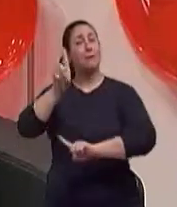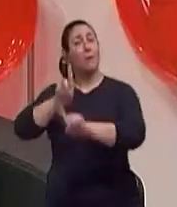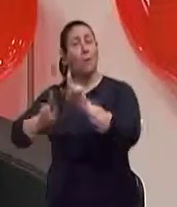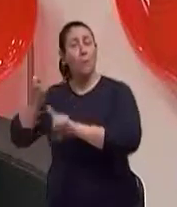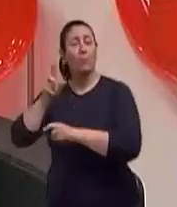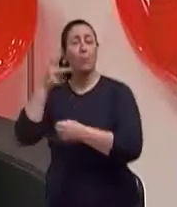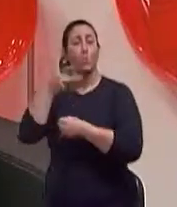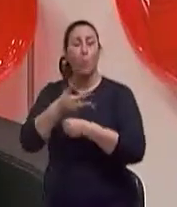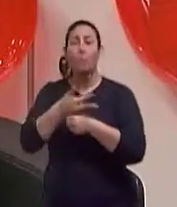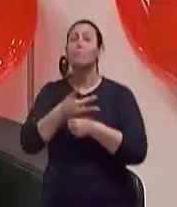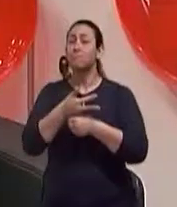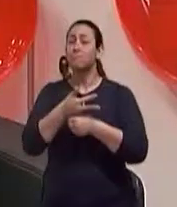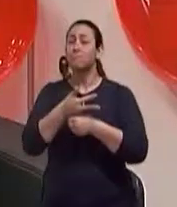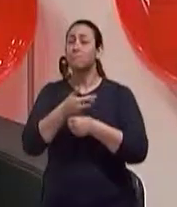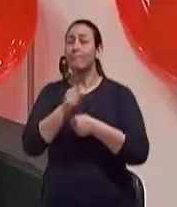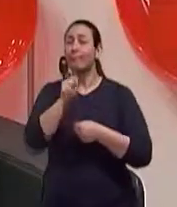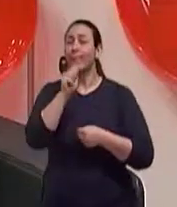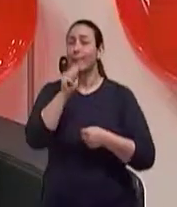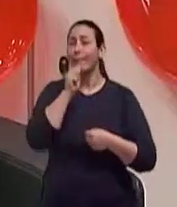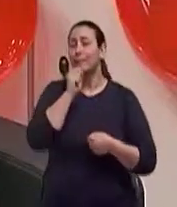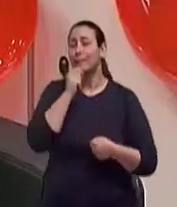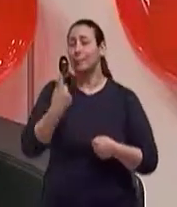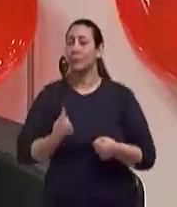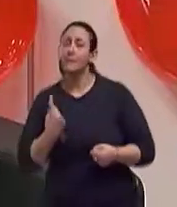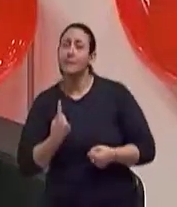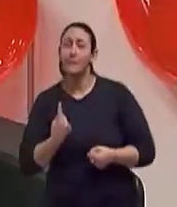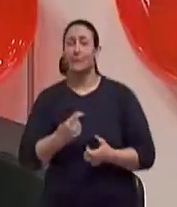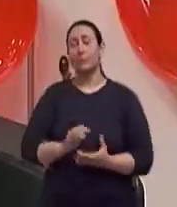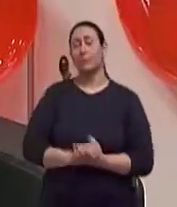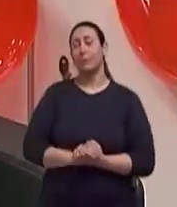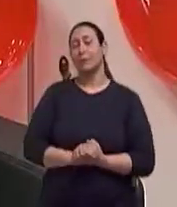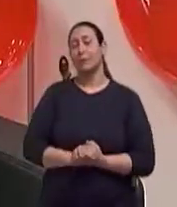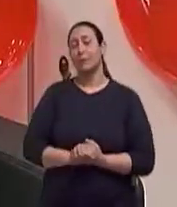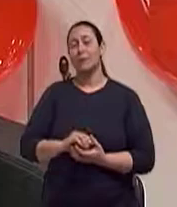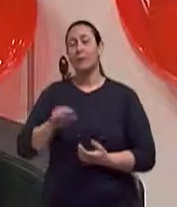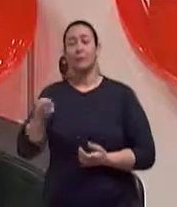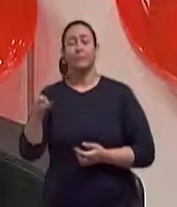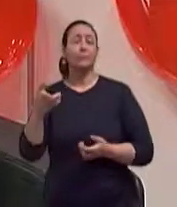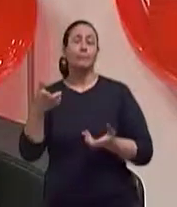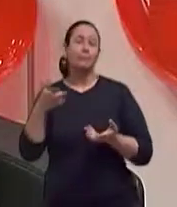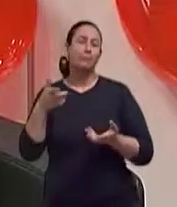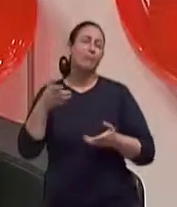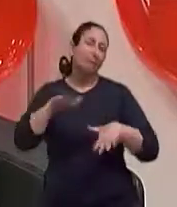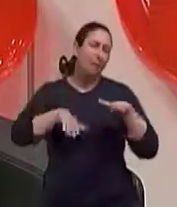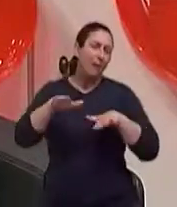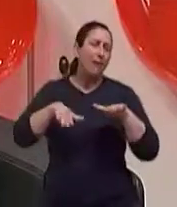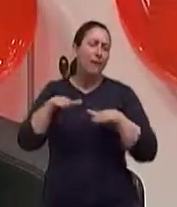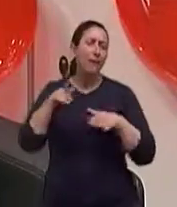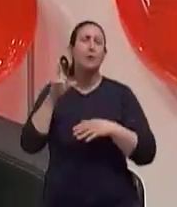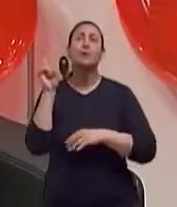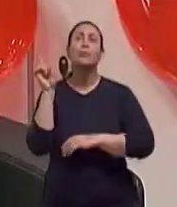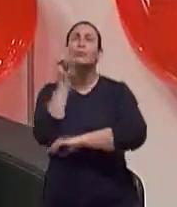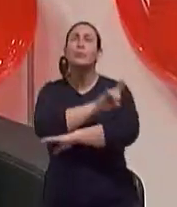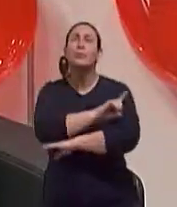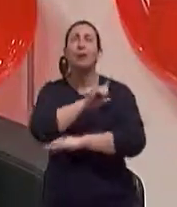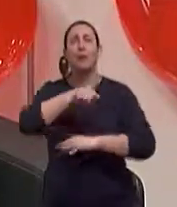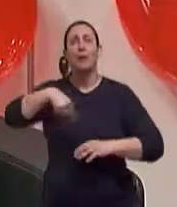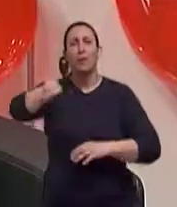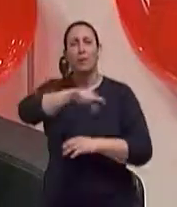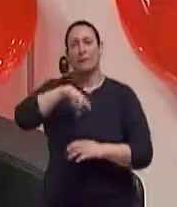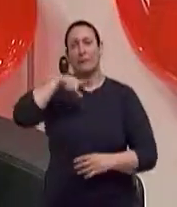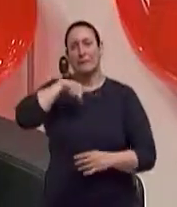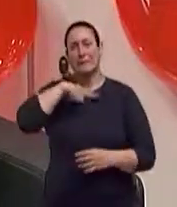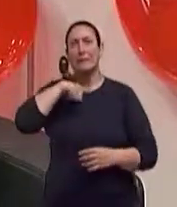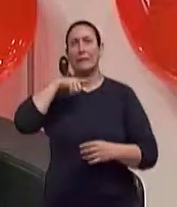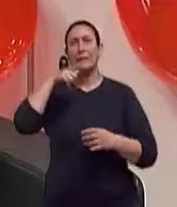a gente ainda observa um pouco sozinhos caminhando sozinhos nos parques mas acho que esses dias que são ensolarados a gente acaba vendo